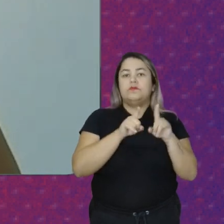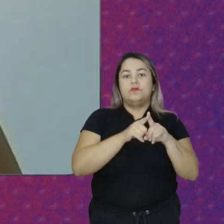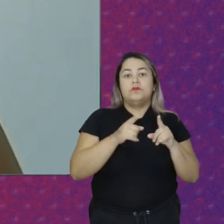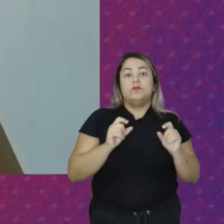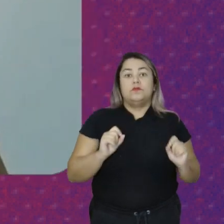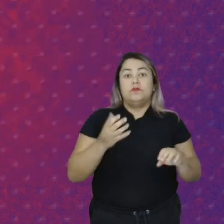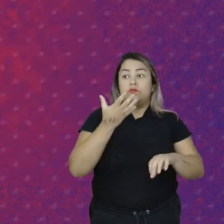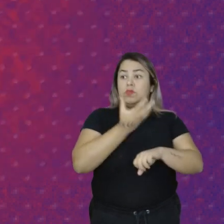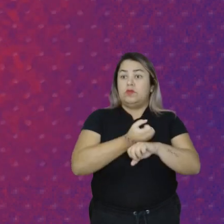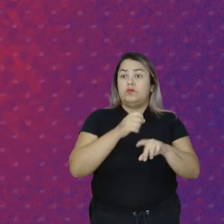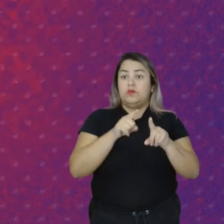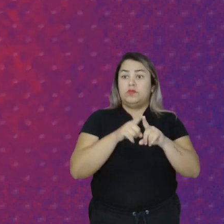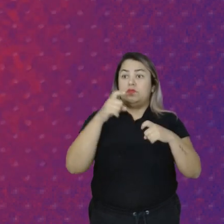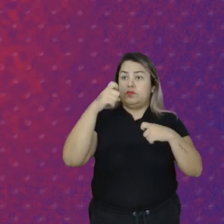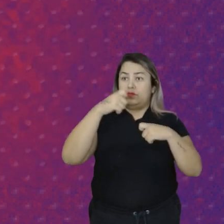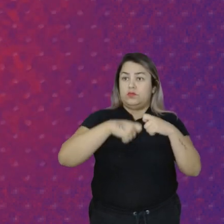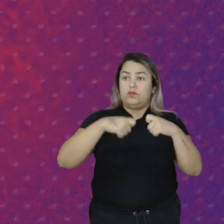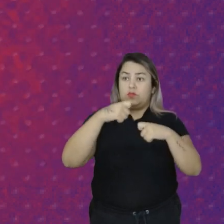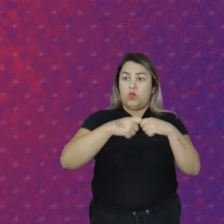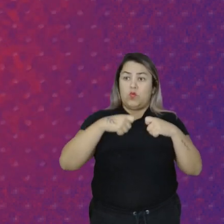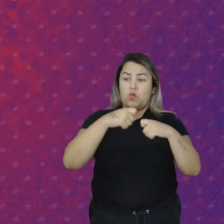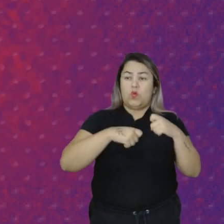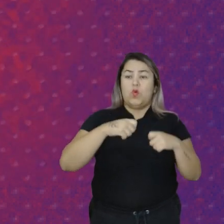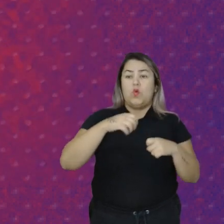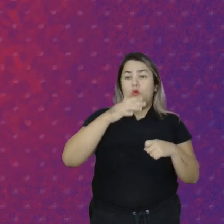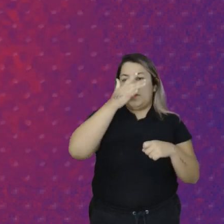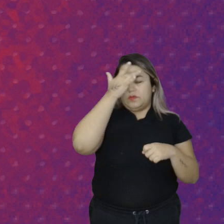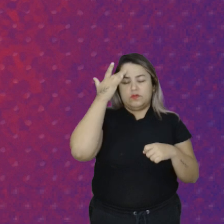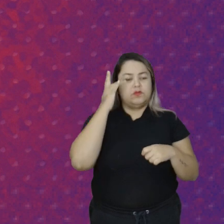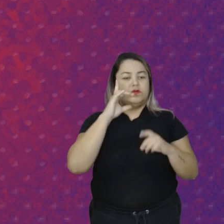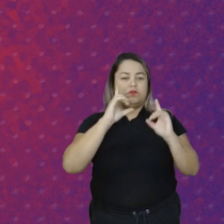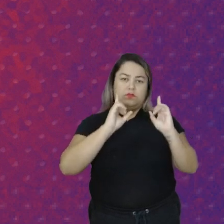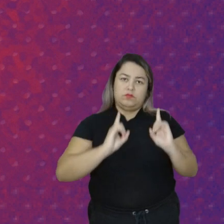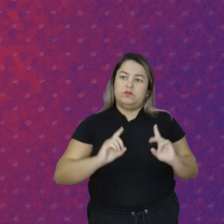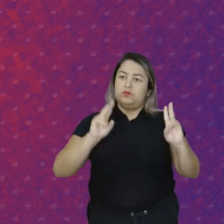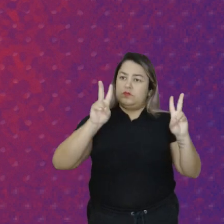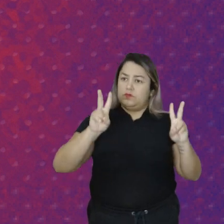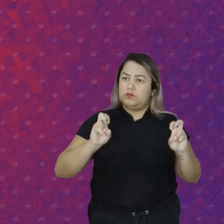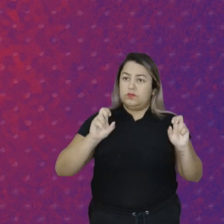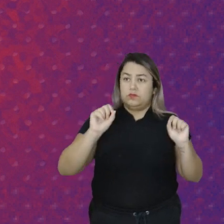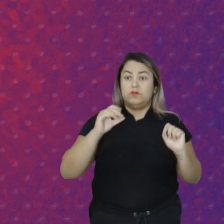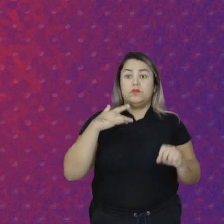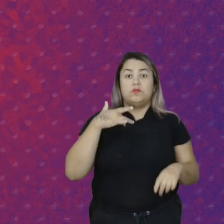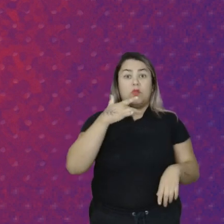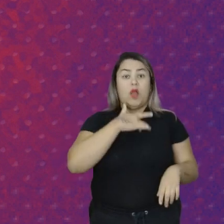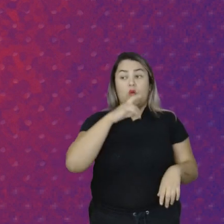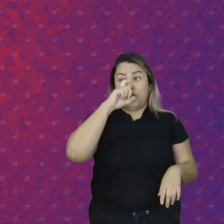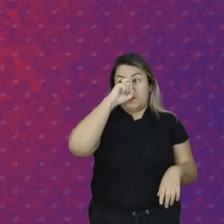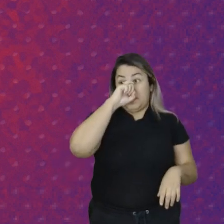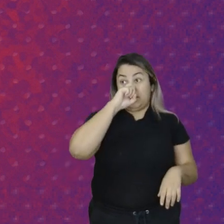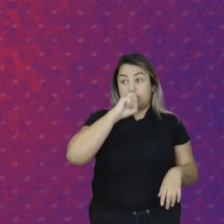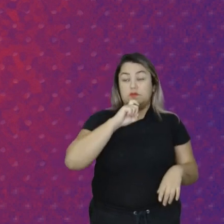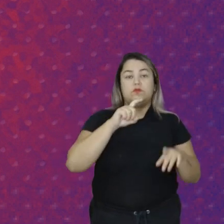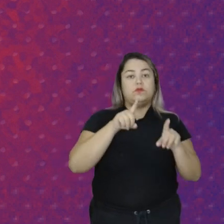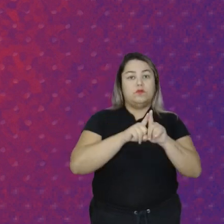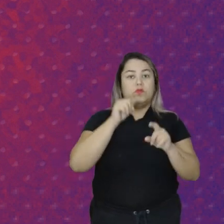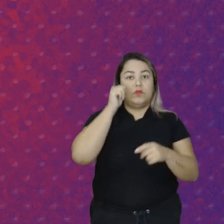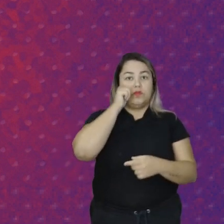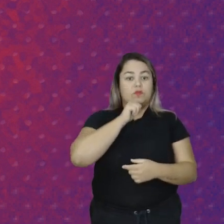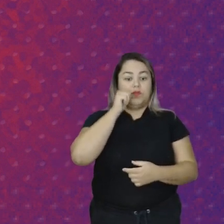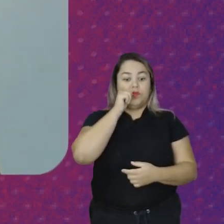uma cartilha sobre sexualidade de pessoas com deficiência e sobre saúde menstrual de mulheres com deficiência.